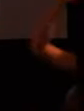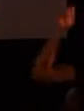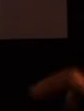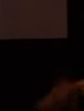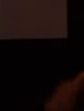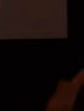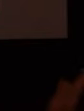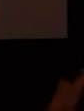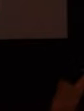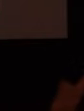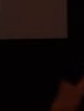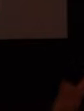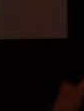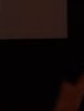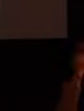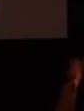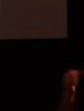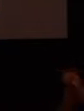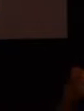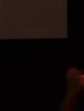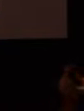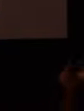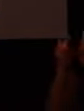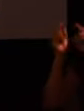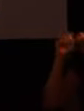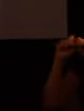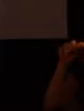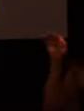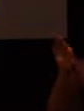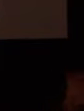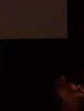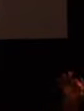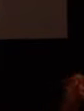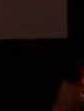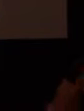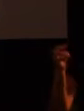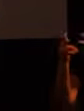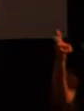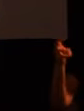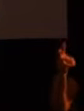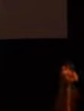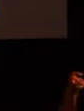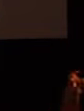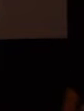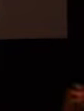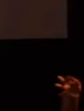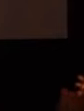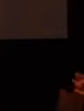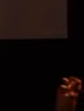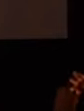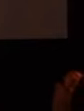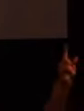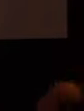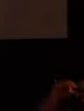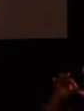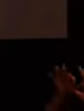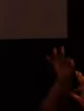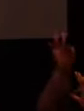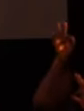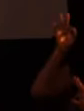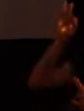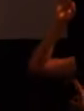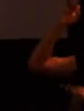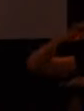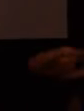a altura máxima que aquele prédio vai ter. E nós temos um mapa que determina o máximo que essa altura pode ter.